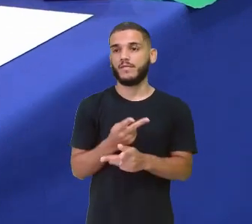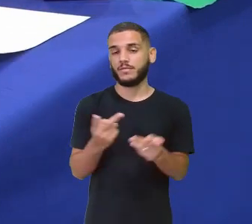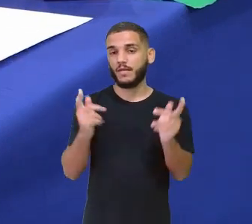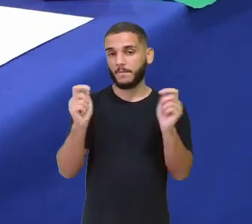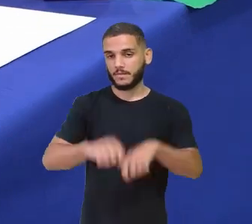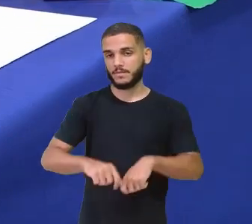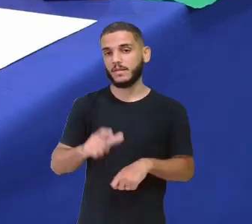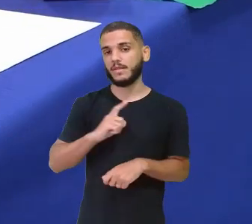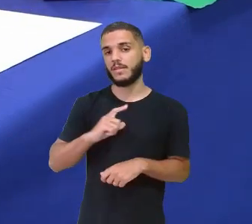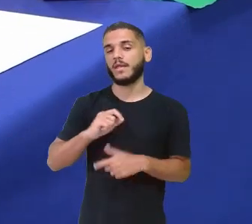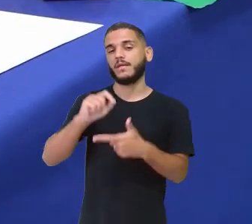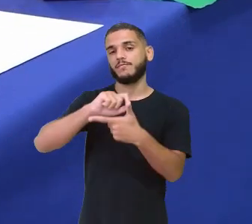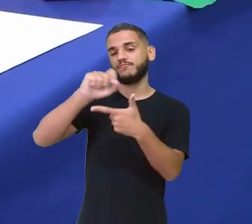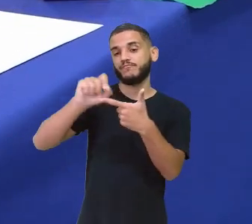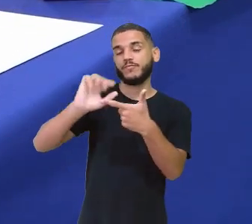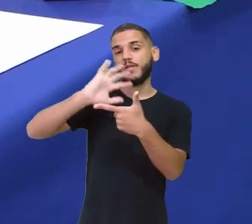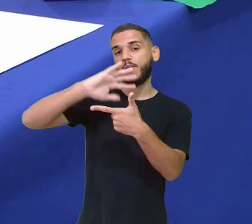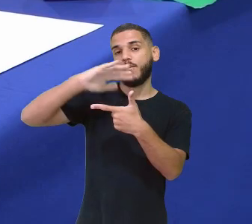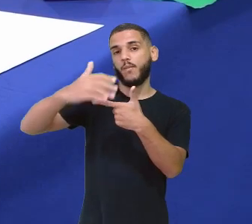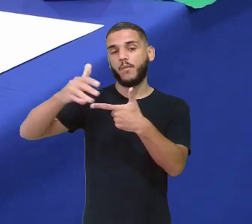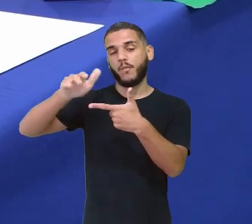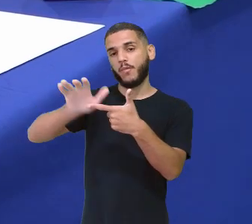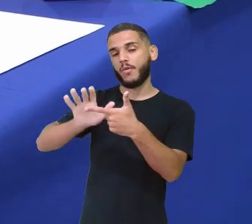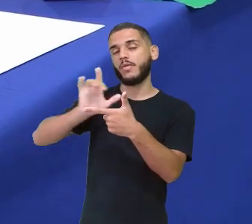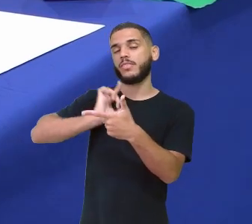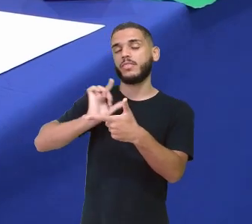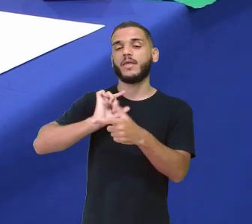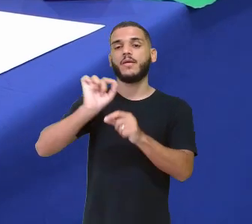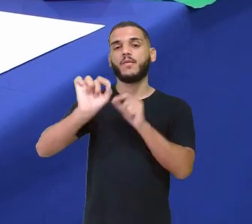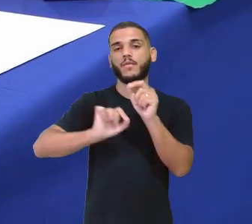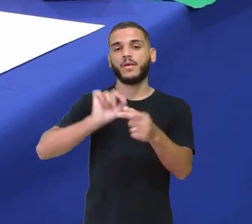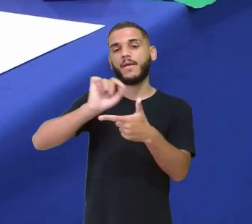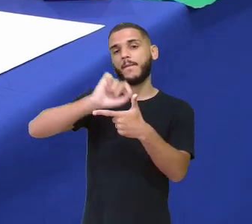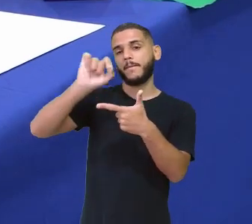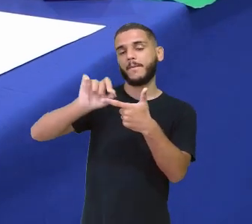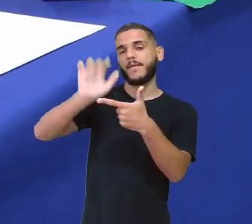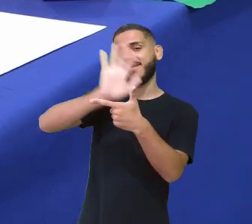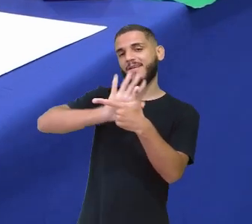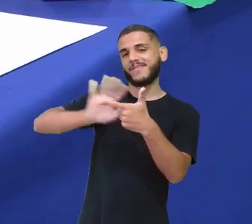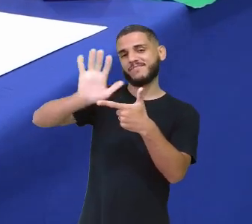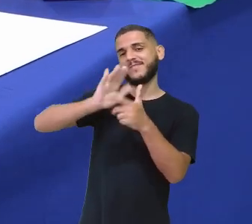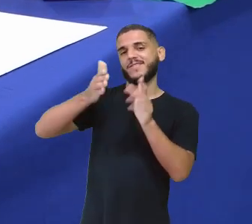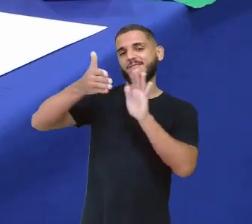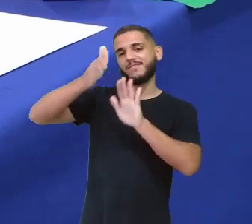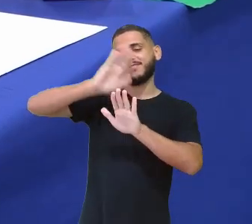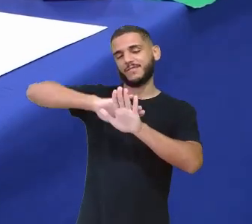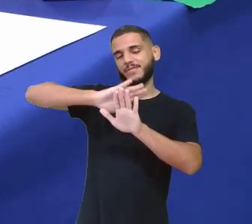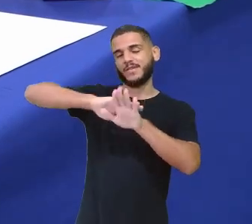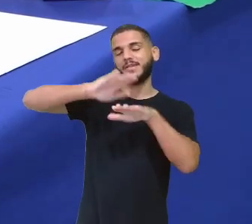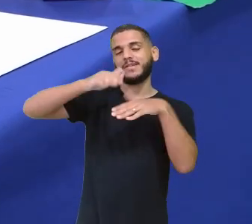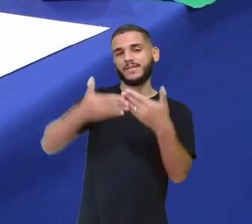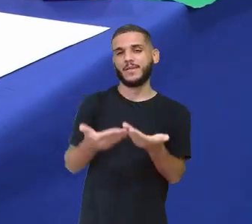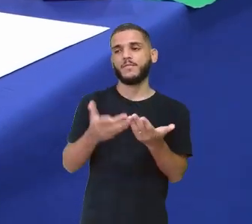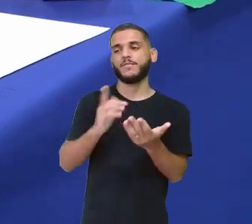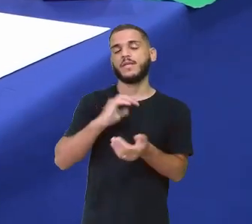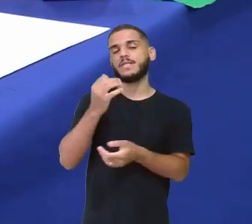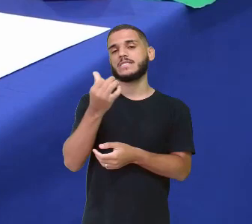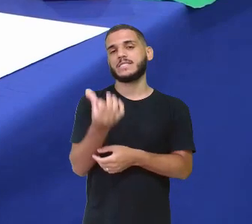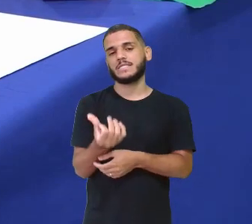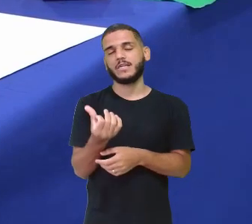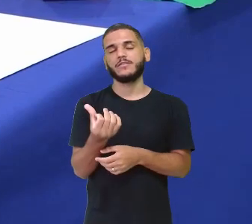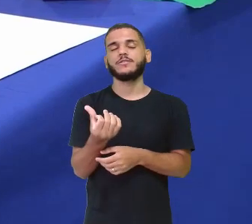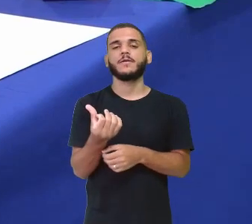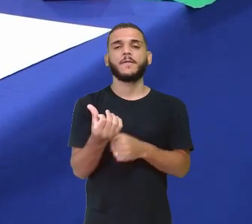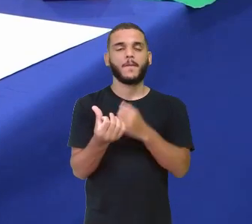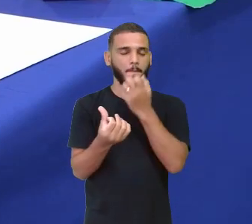as figuras espaciais, elas são formadas pelas figuras planas. Então, através de 6